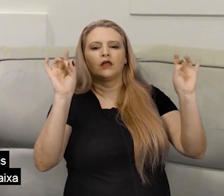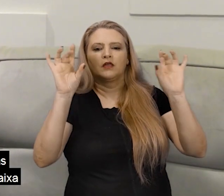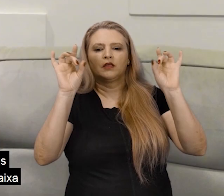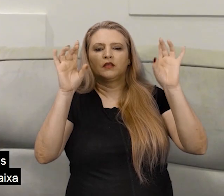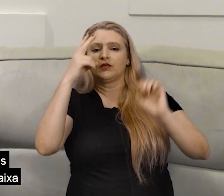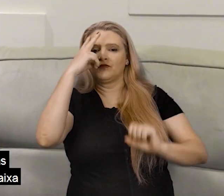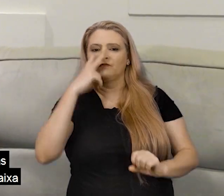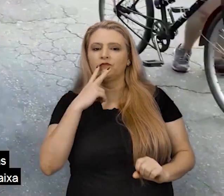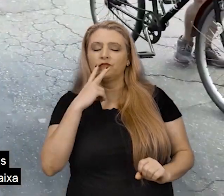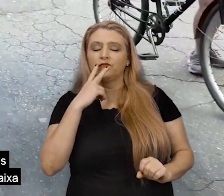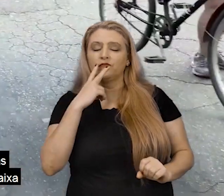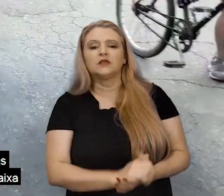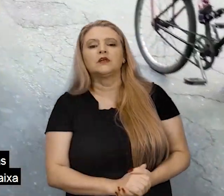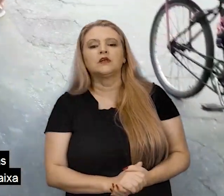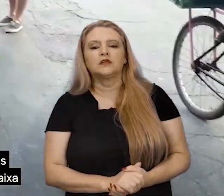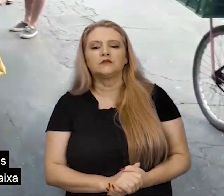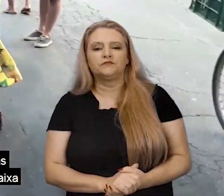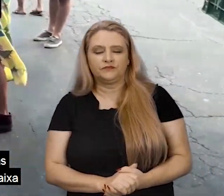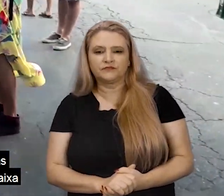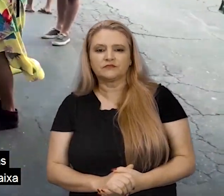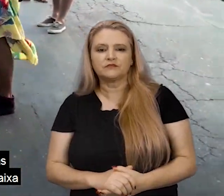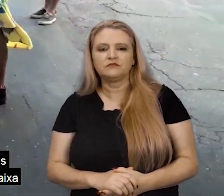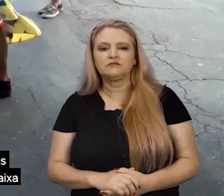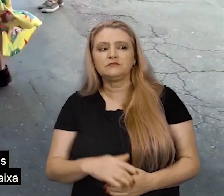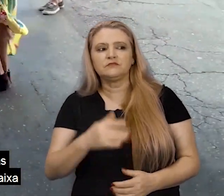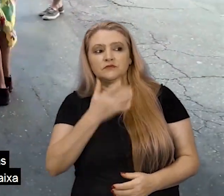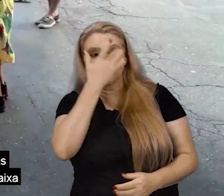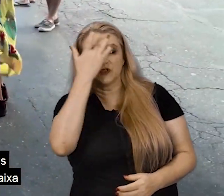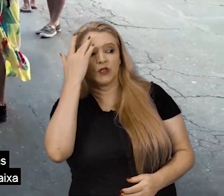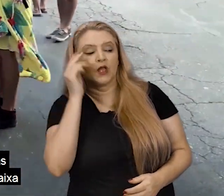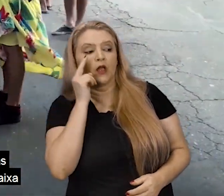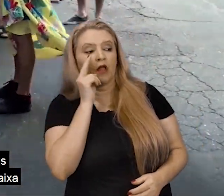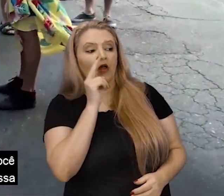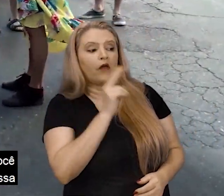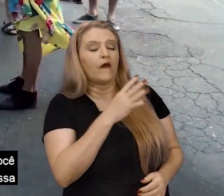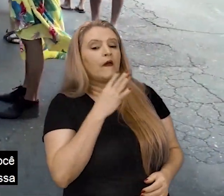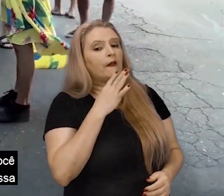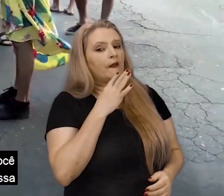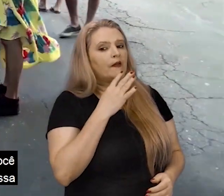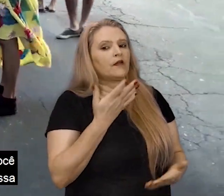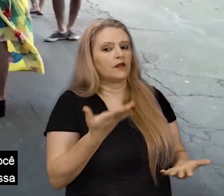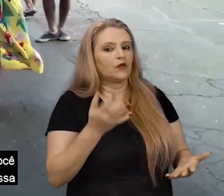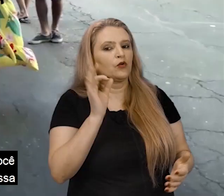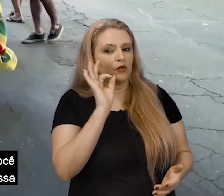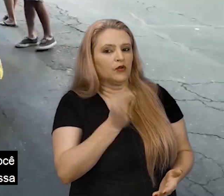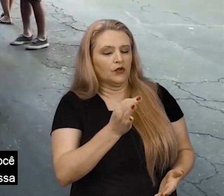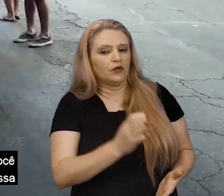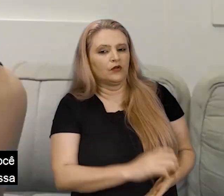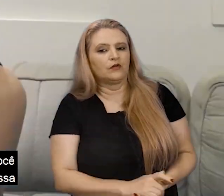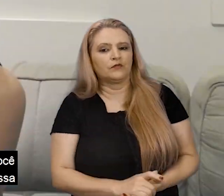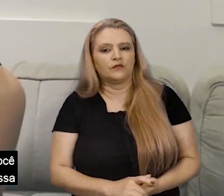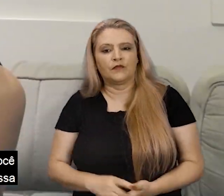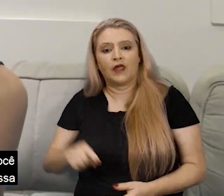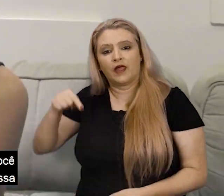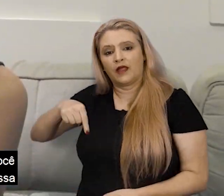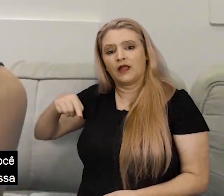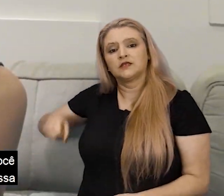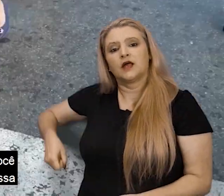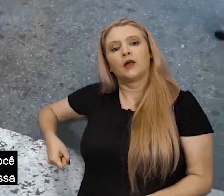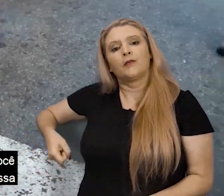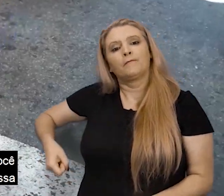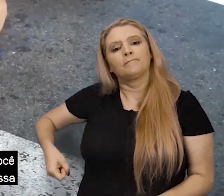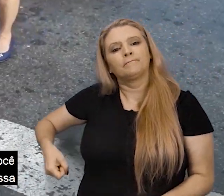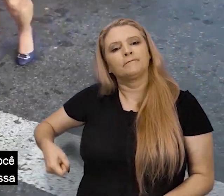cegueira e a baixa visão. Então, as pessoas cegas usam bengala branca, as pessoas com baixa visão usam a bengala verde. Então, quando